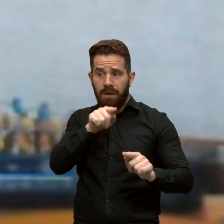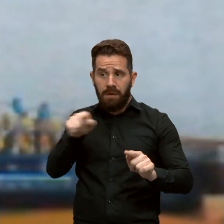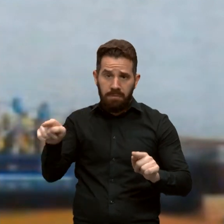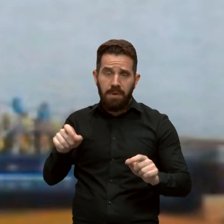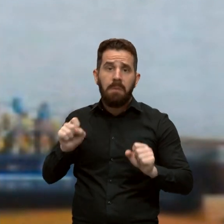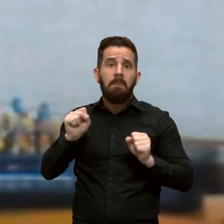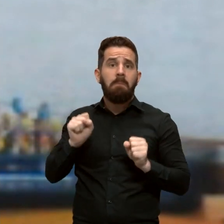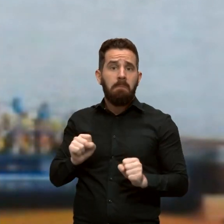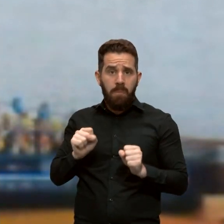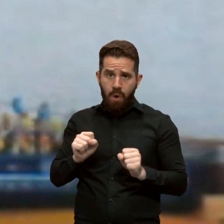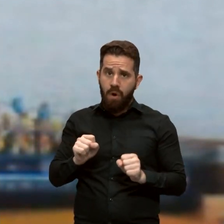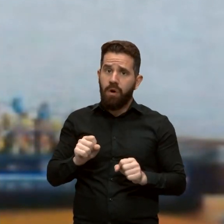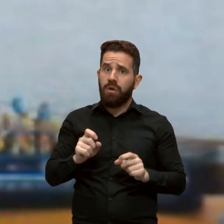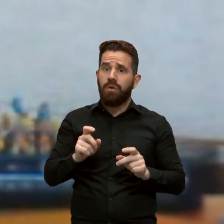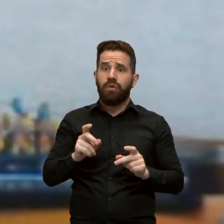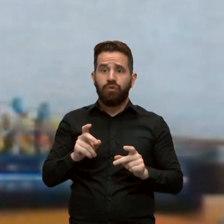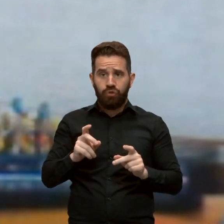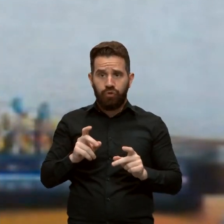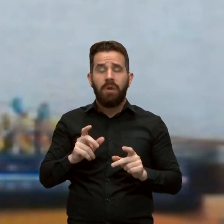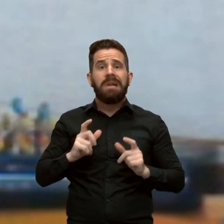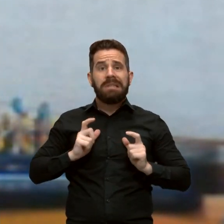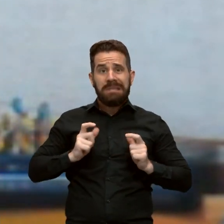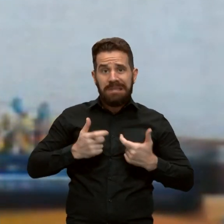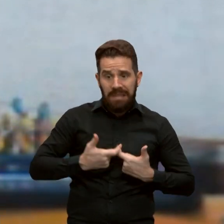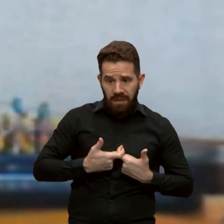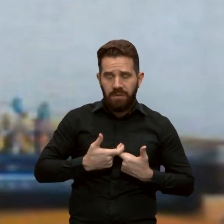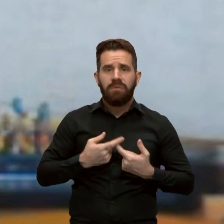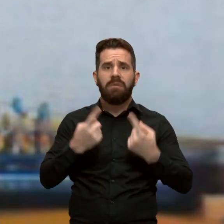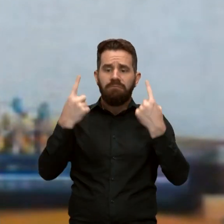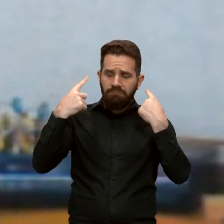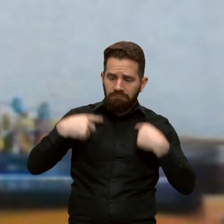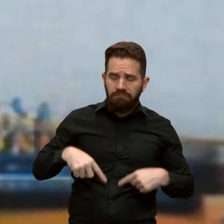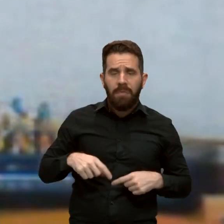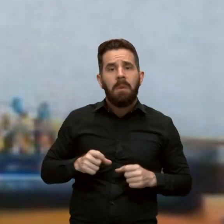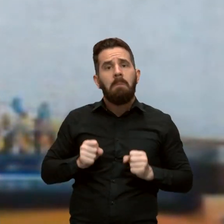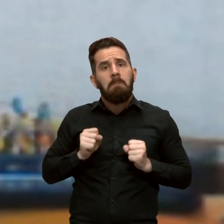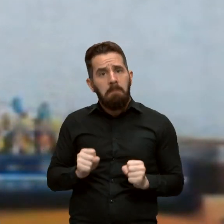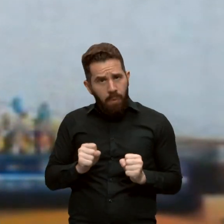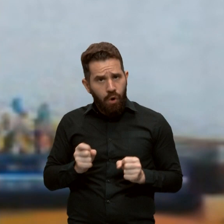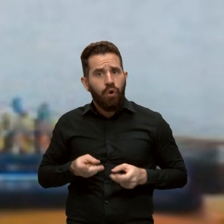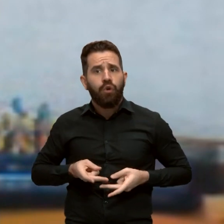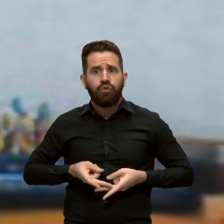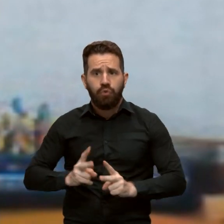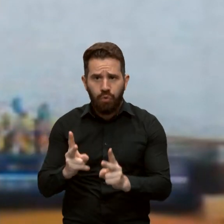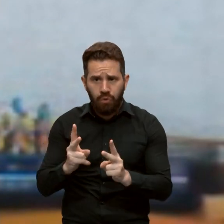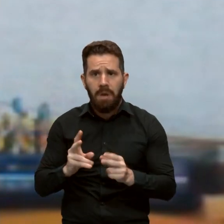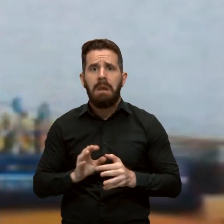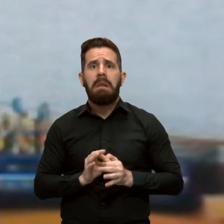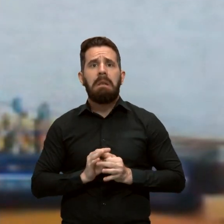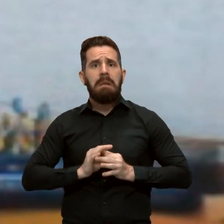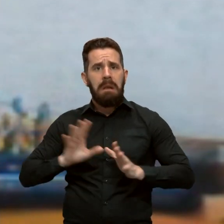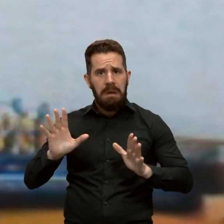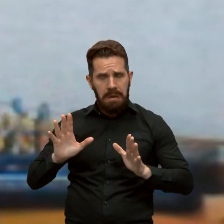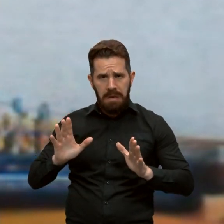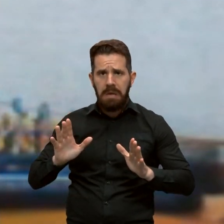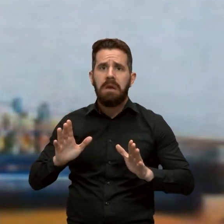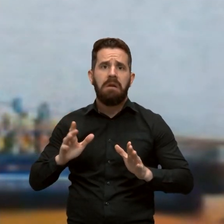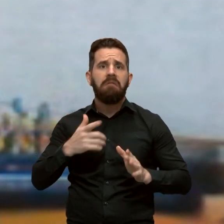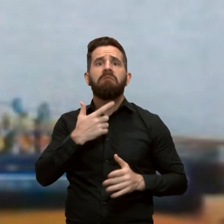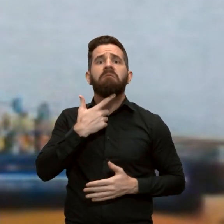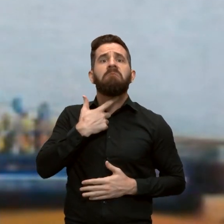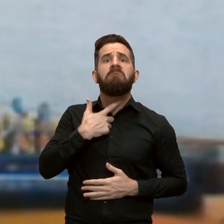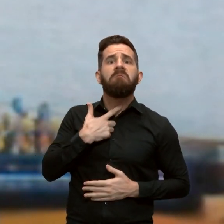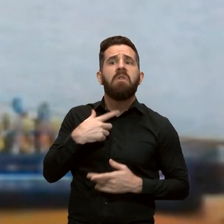sua sexualidade, ela pode ser explorada ainda, não é? Então, ela vive essa